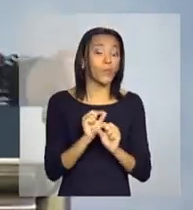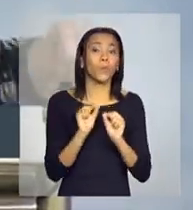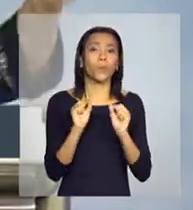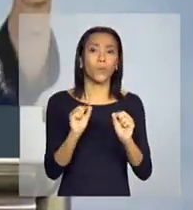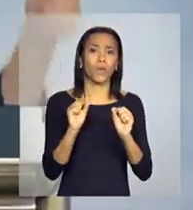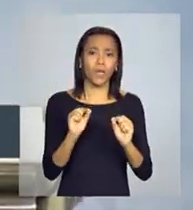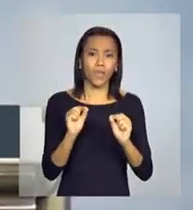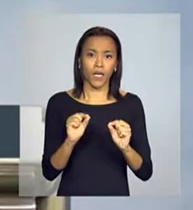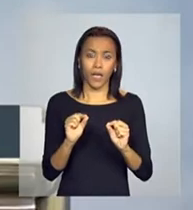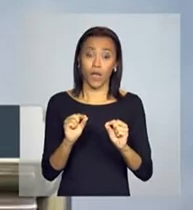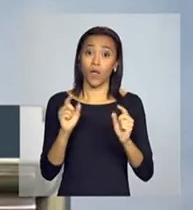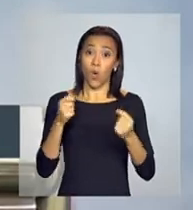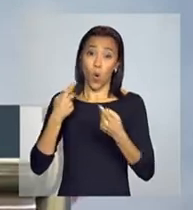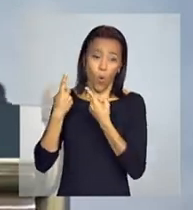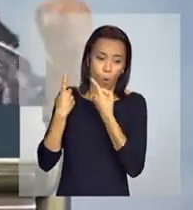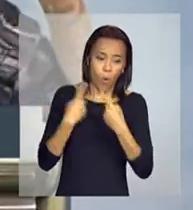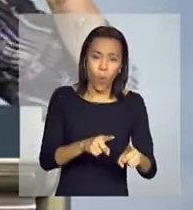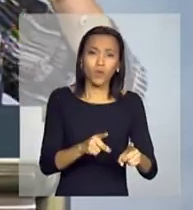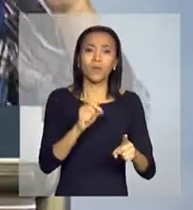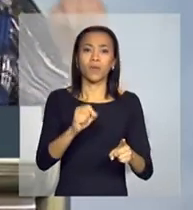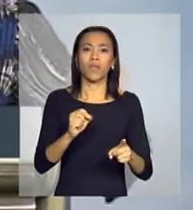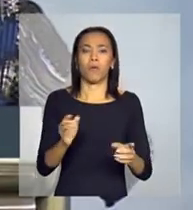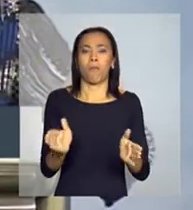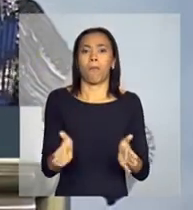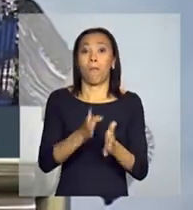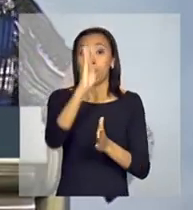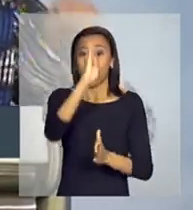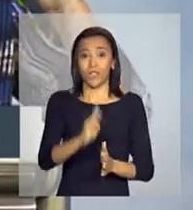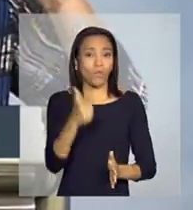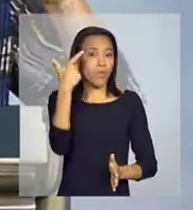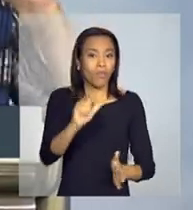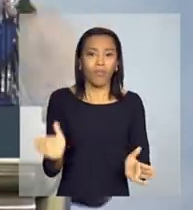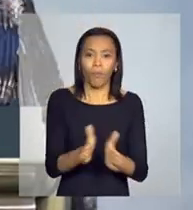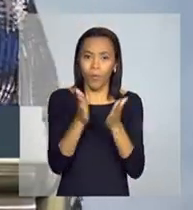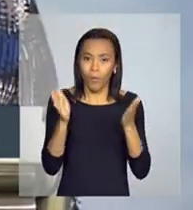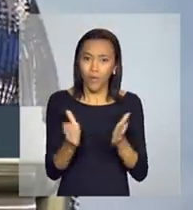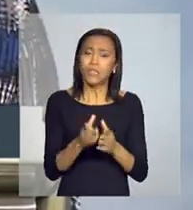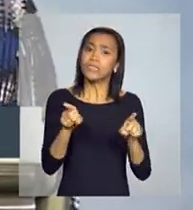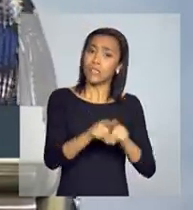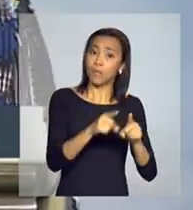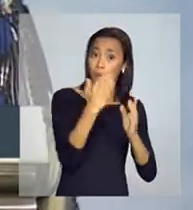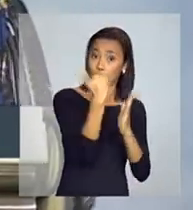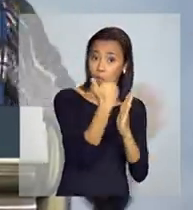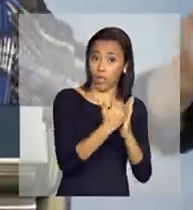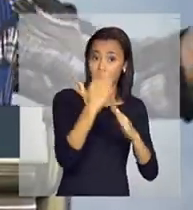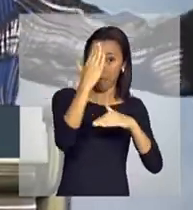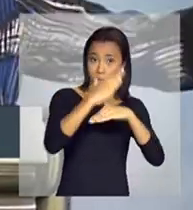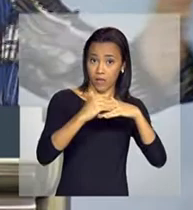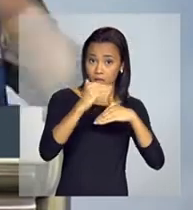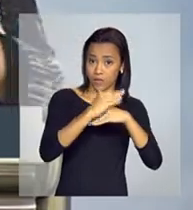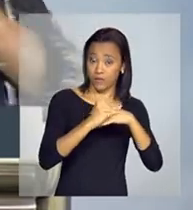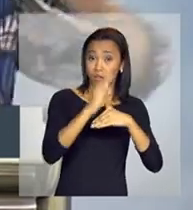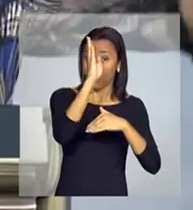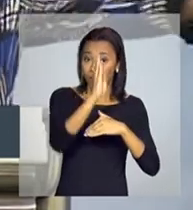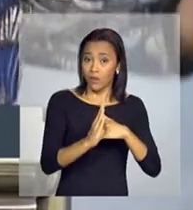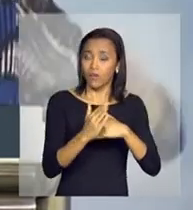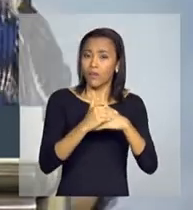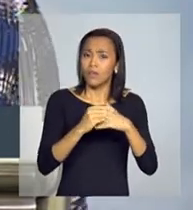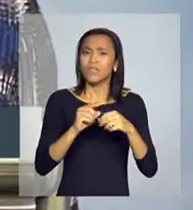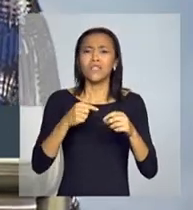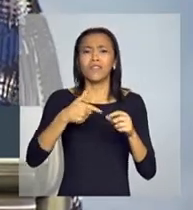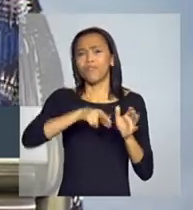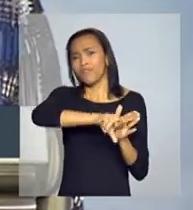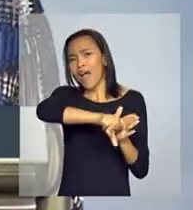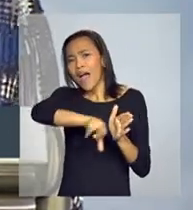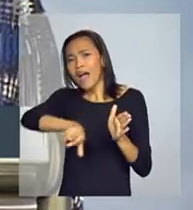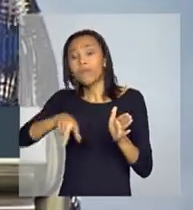do Brasil sem miséria. Tanto o Brasil Carinhoso, quanto toda essa política